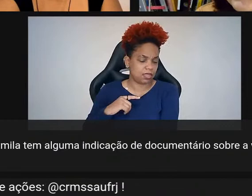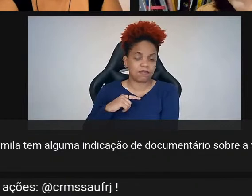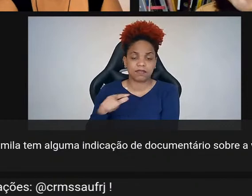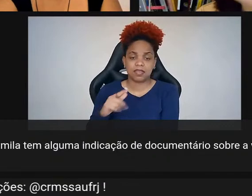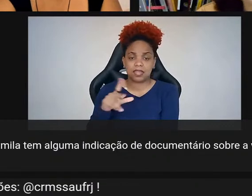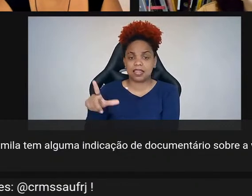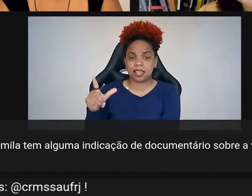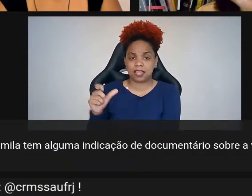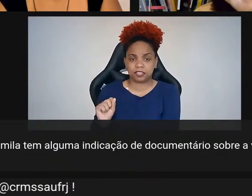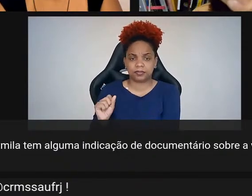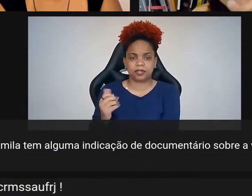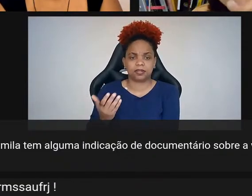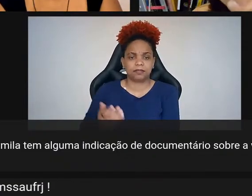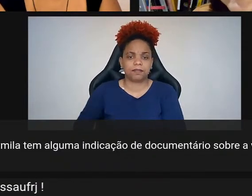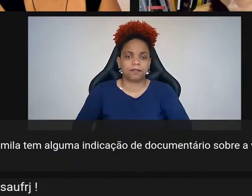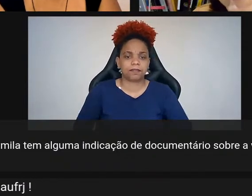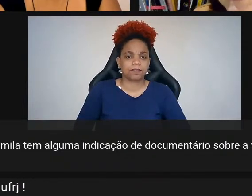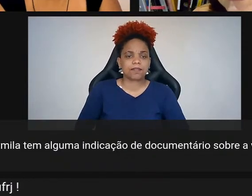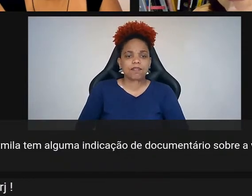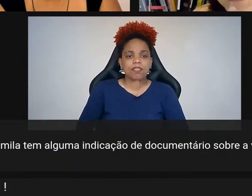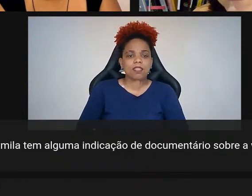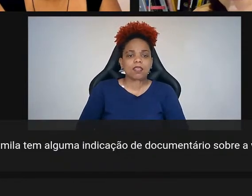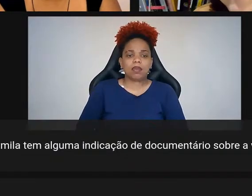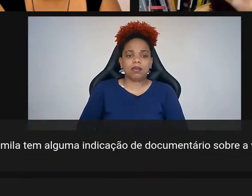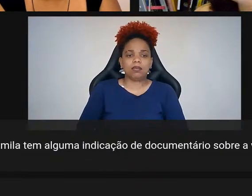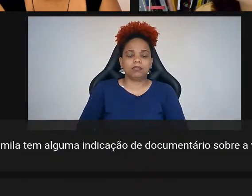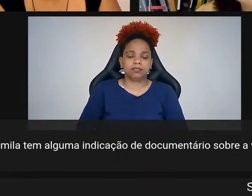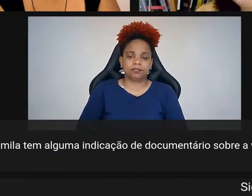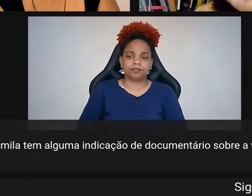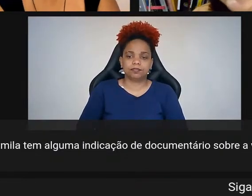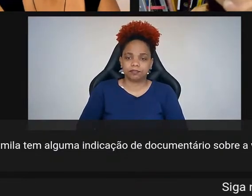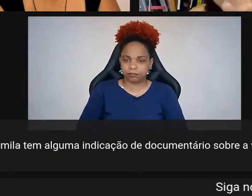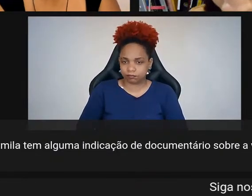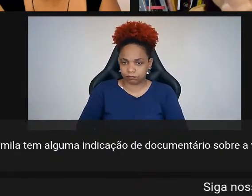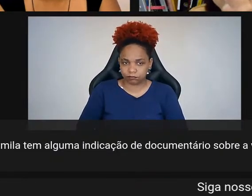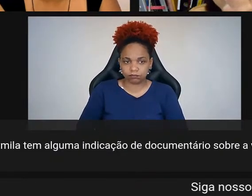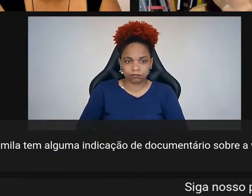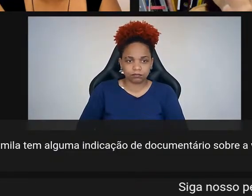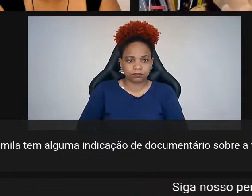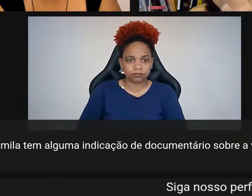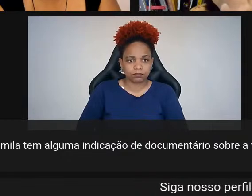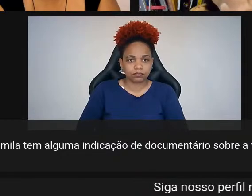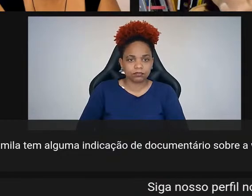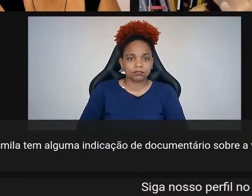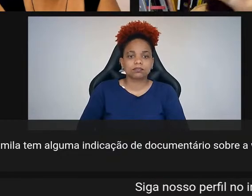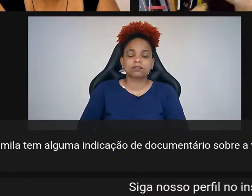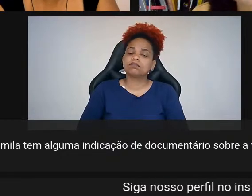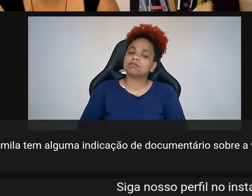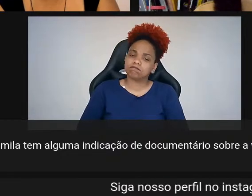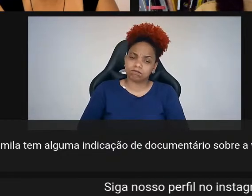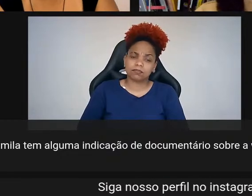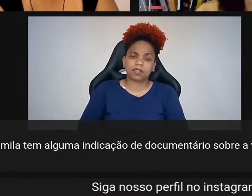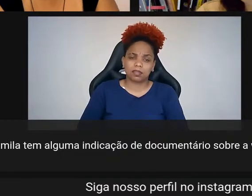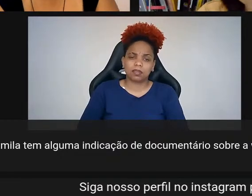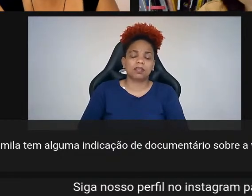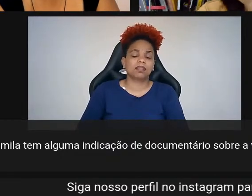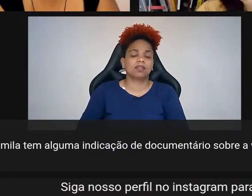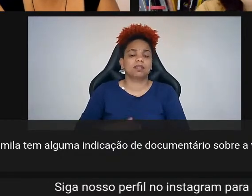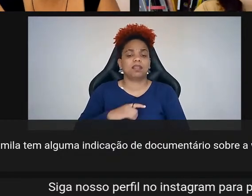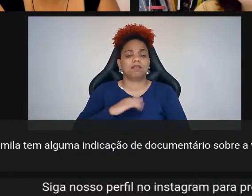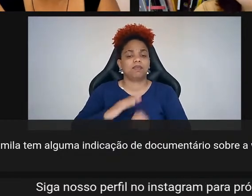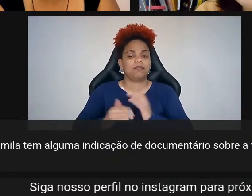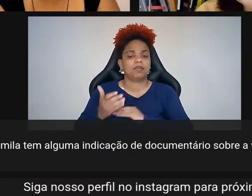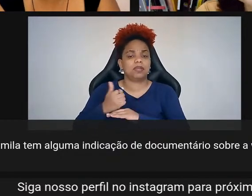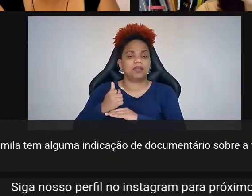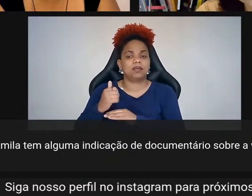Pergunta da Vitória Soriano. Olha, eu vou indicar algumas cineastas que eu acho muito importantes.